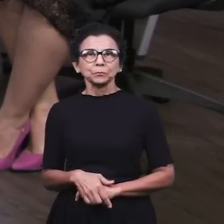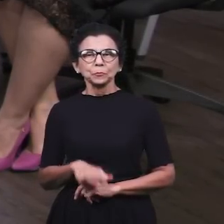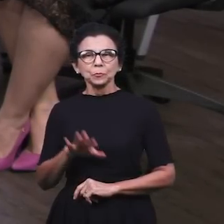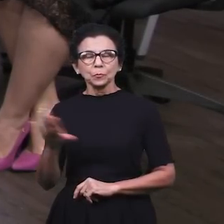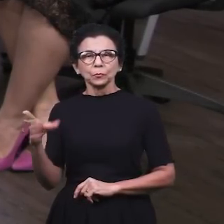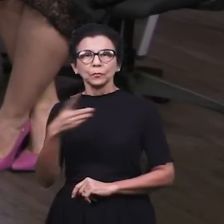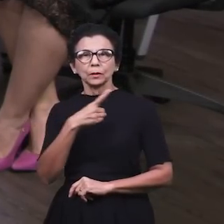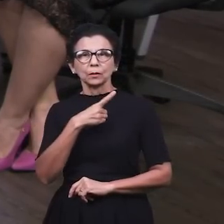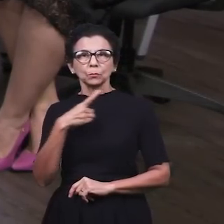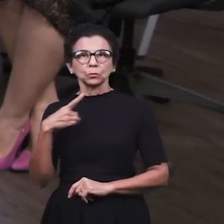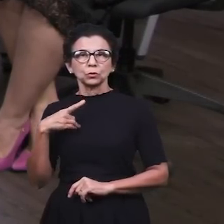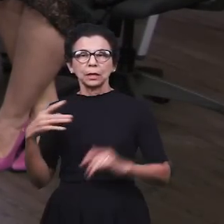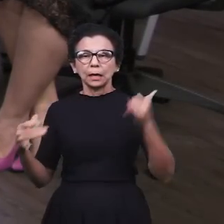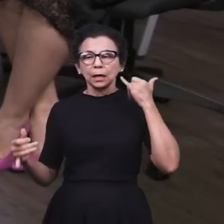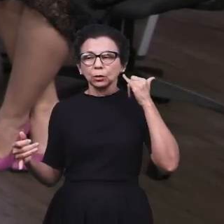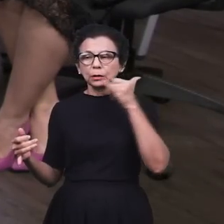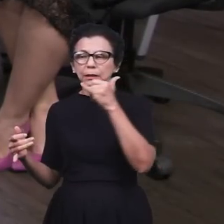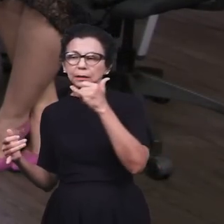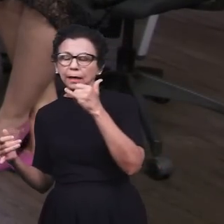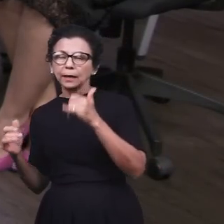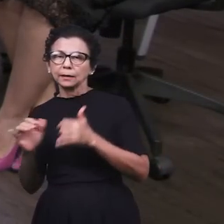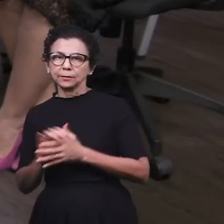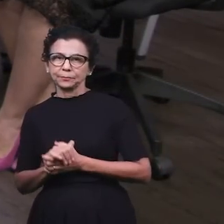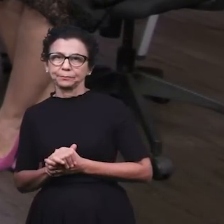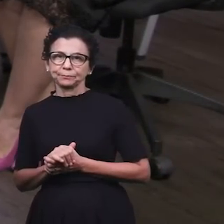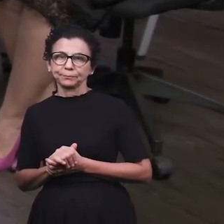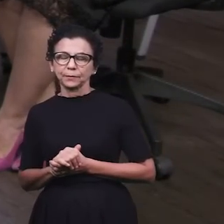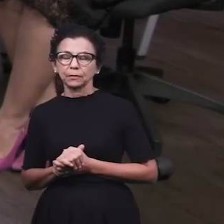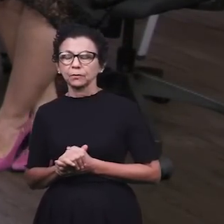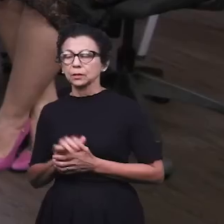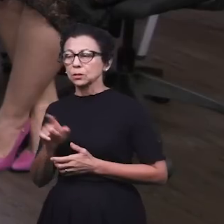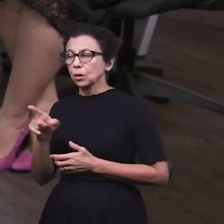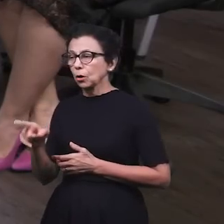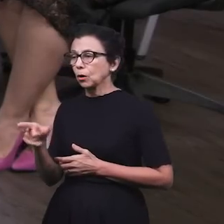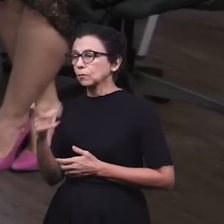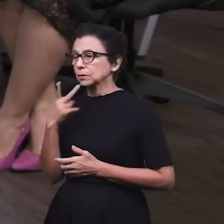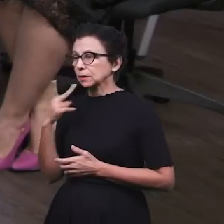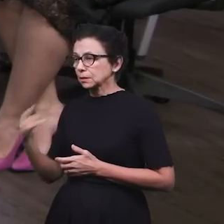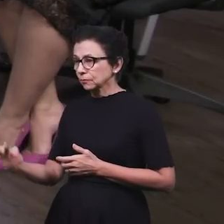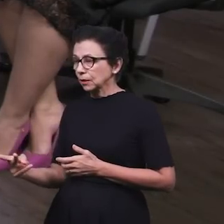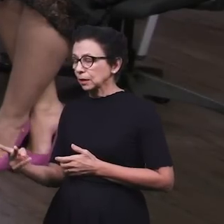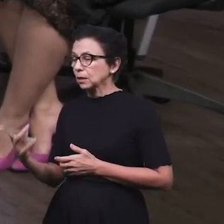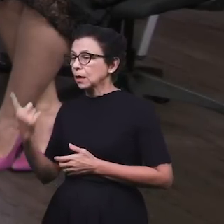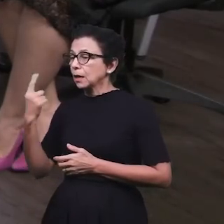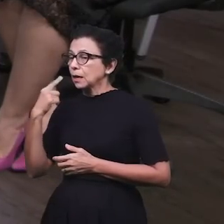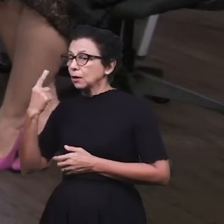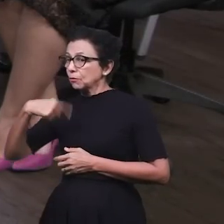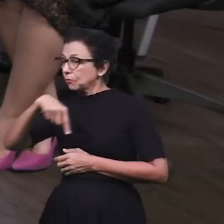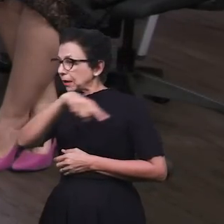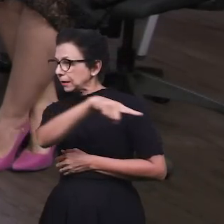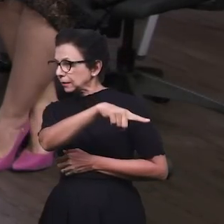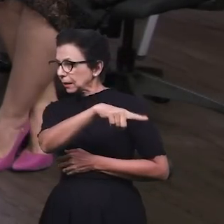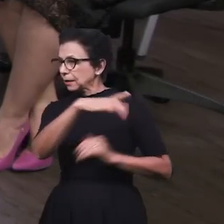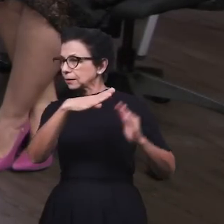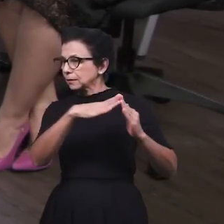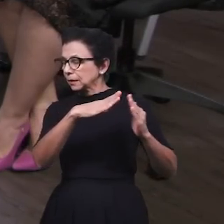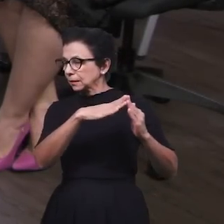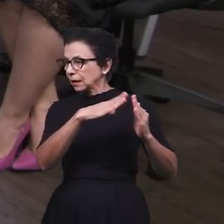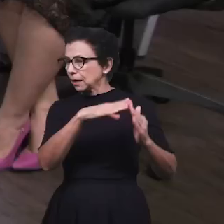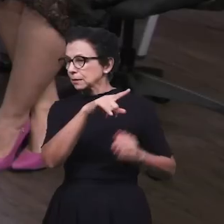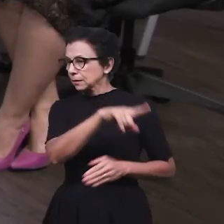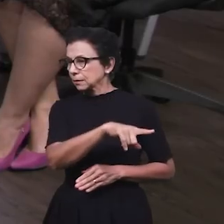mundo que está lá e diz o seguinte, quem curou foi Jesus Cristo, não foi a igreja Maranata. Faz um apelo e Deus vai salvar